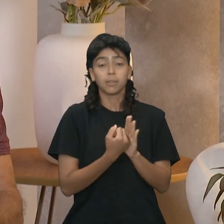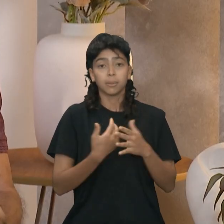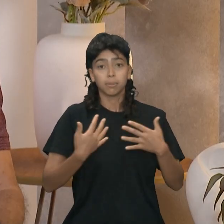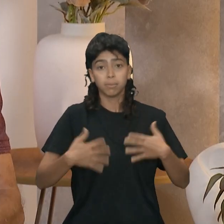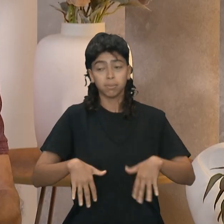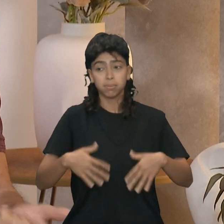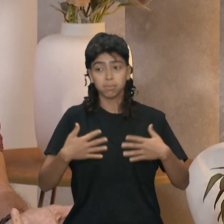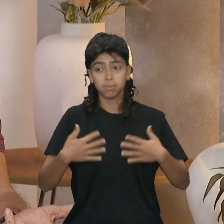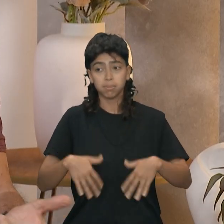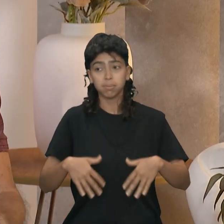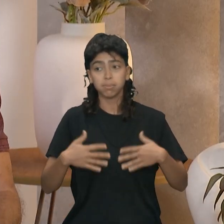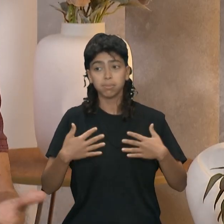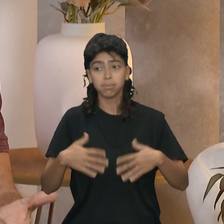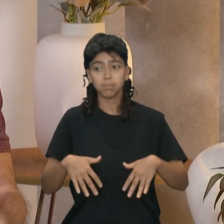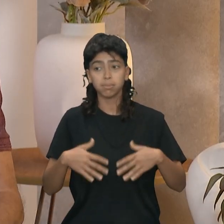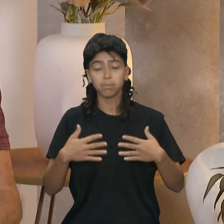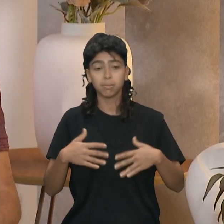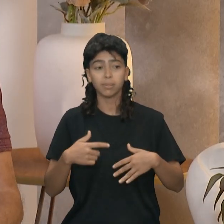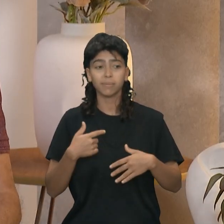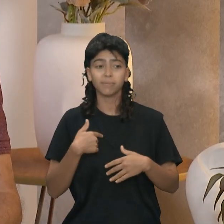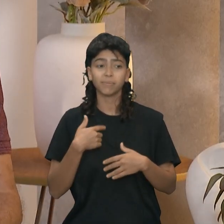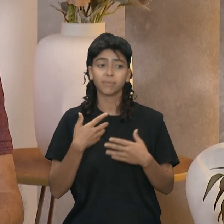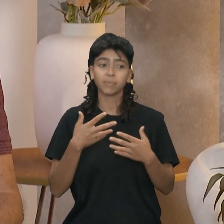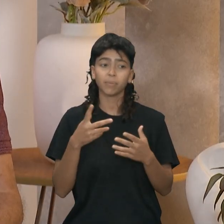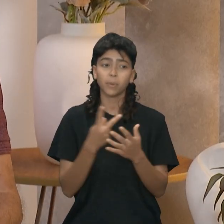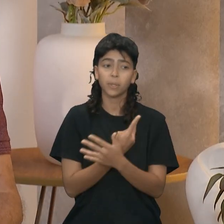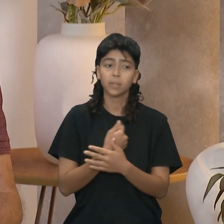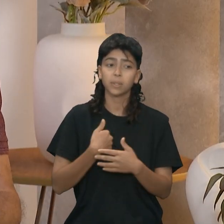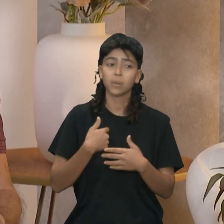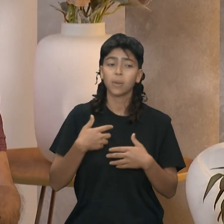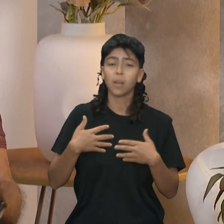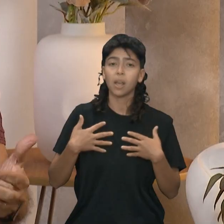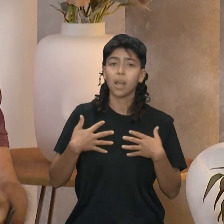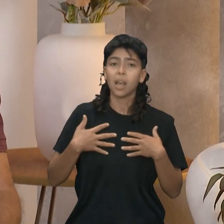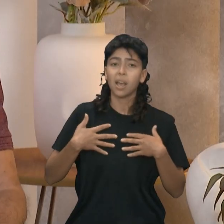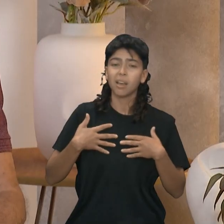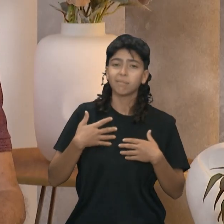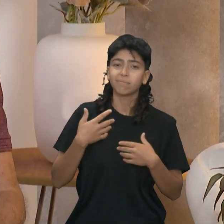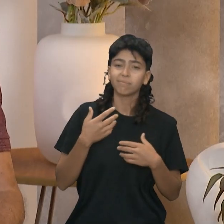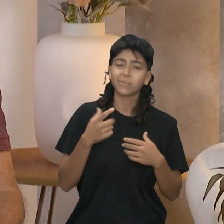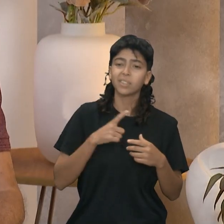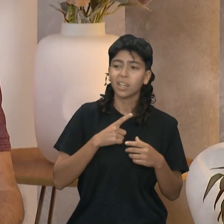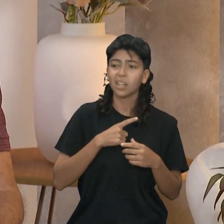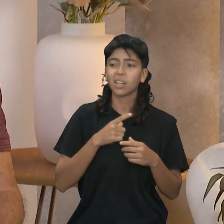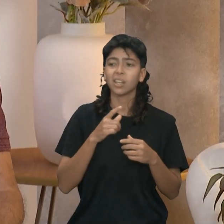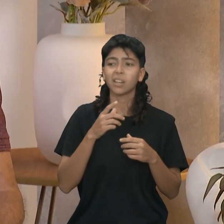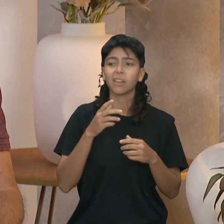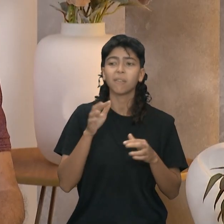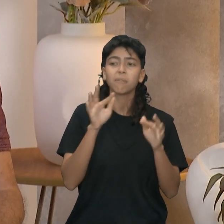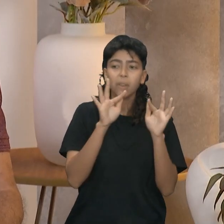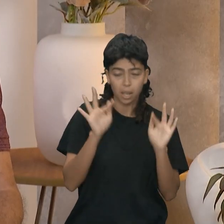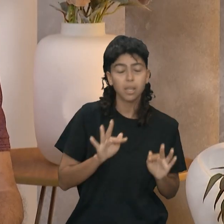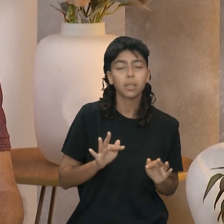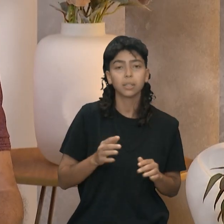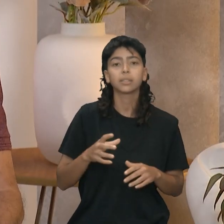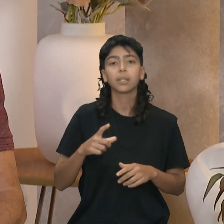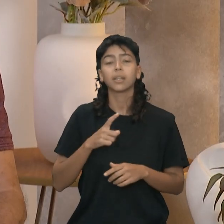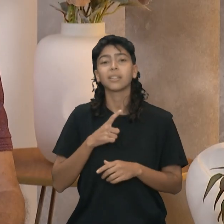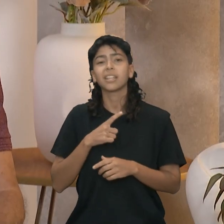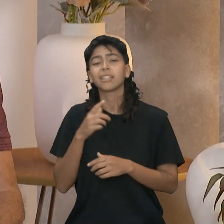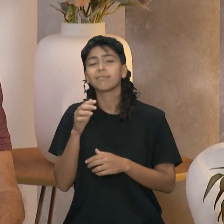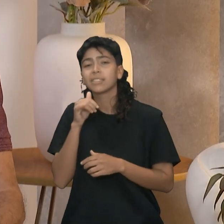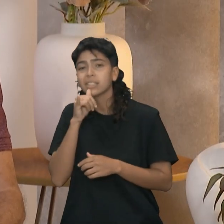gente vai convivendo entre alegrias, entre tristezas, né? Entre situações positivas e entre situações negativas, né?